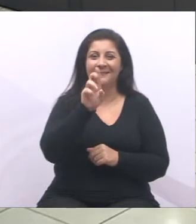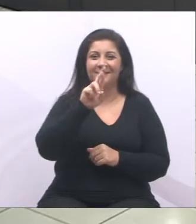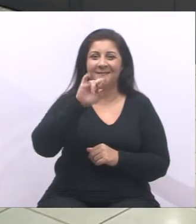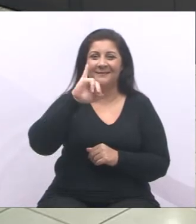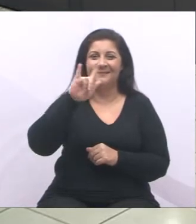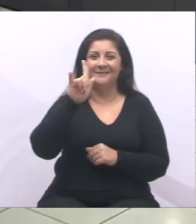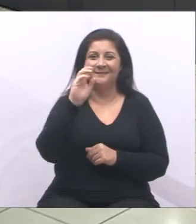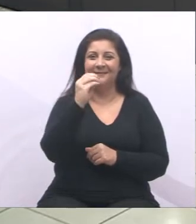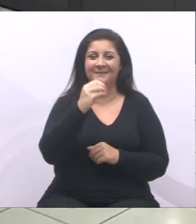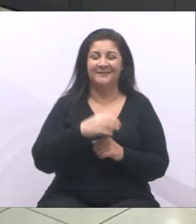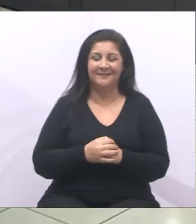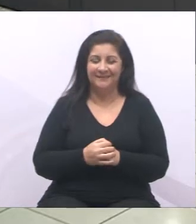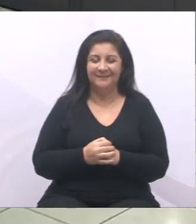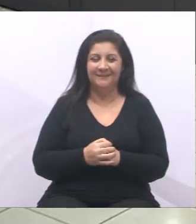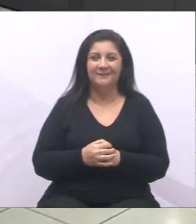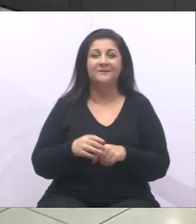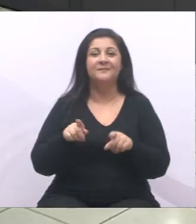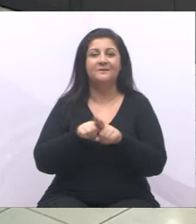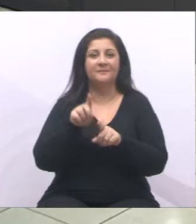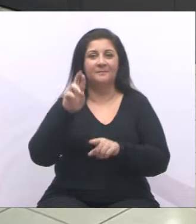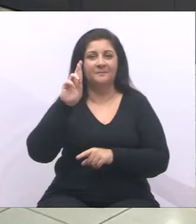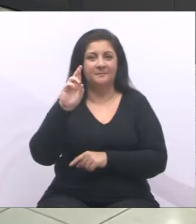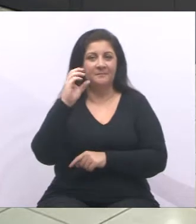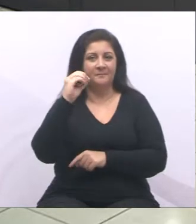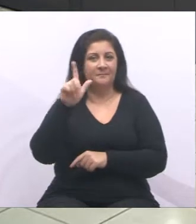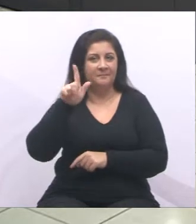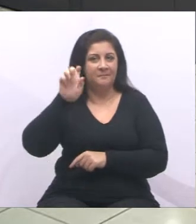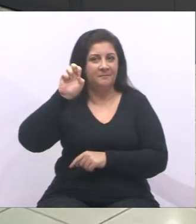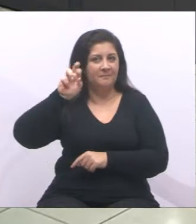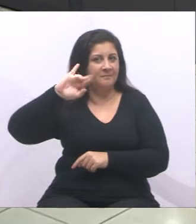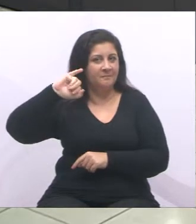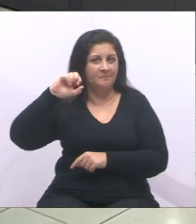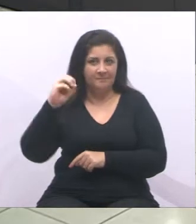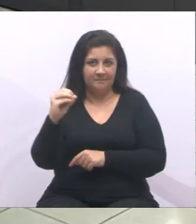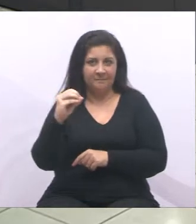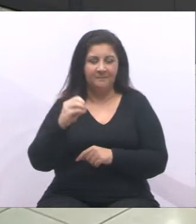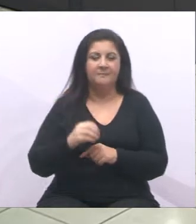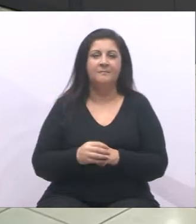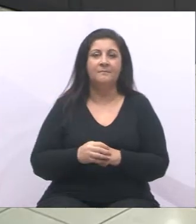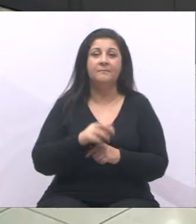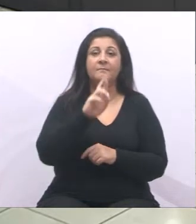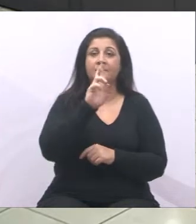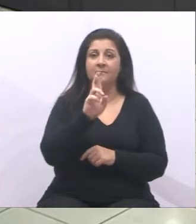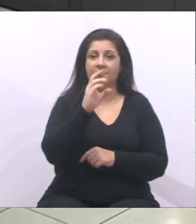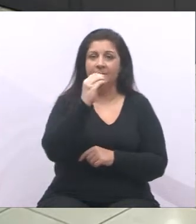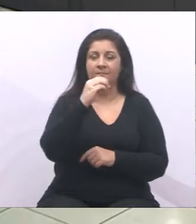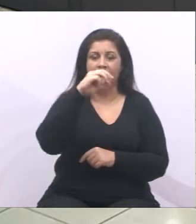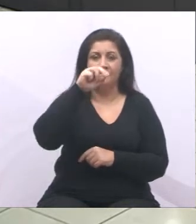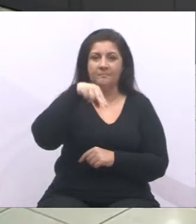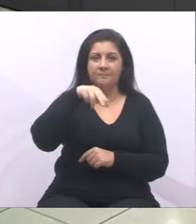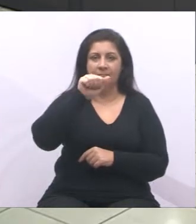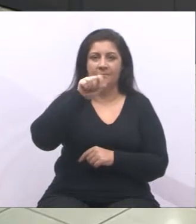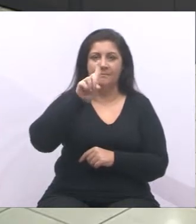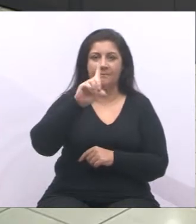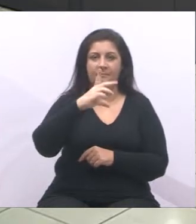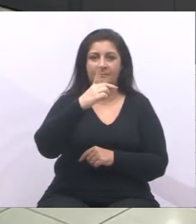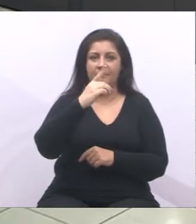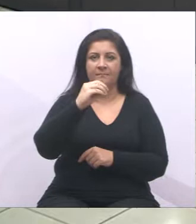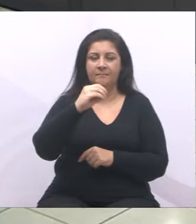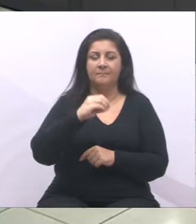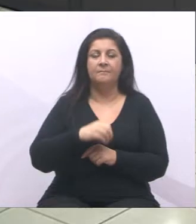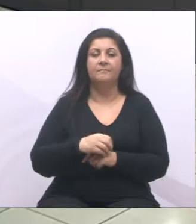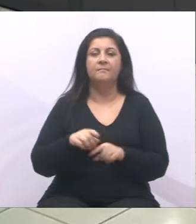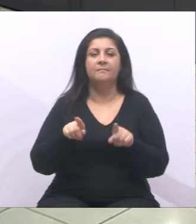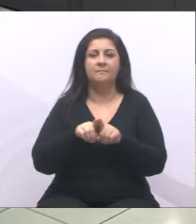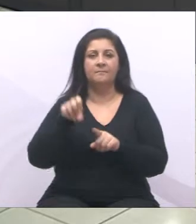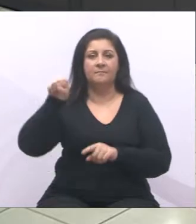da Silva Timóteo, do Republicanos, Ronaldo de Assis da Costa Campos, do Podemos, e Sônia Regina